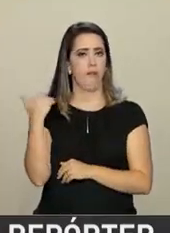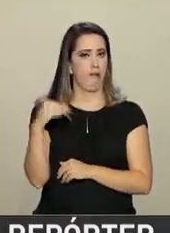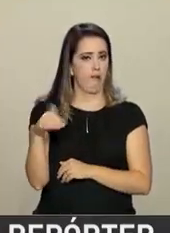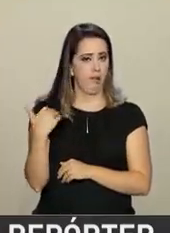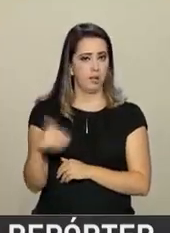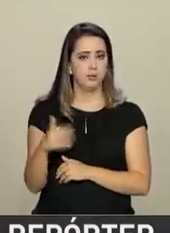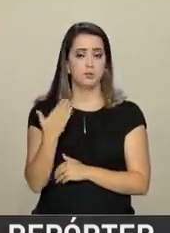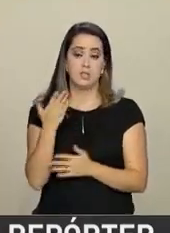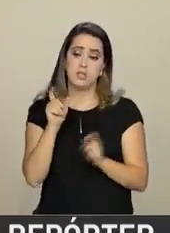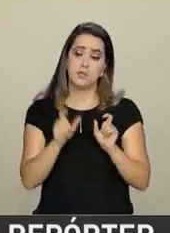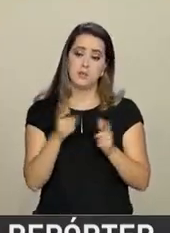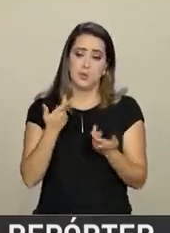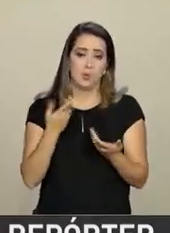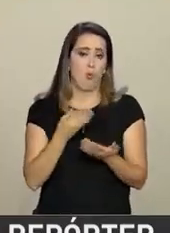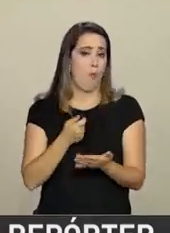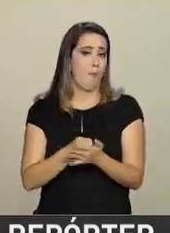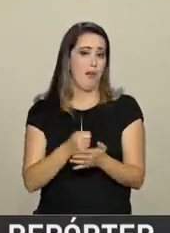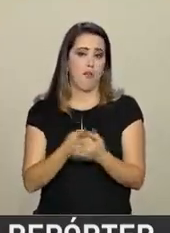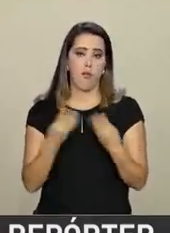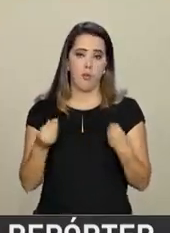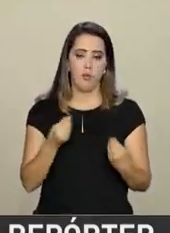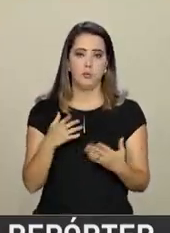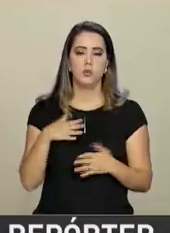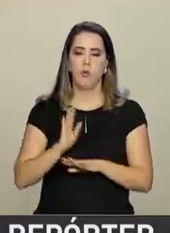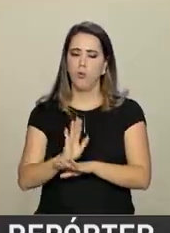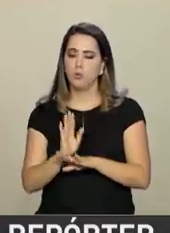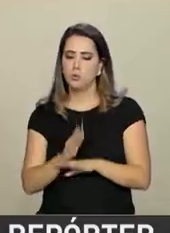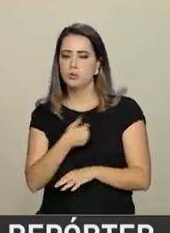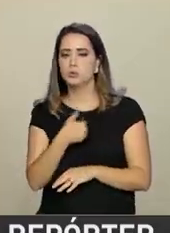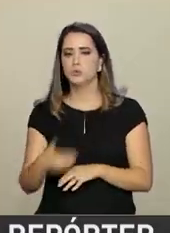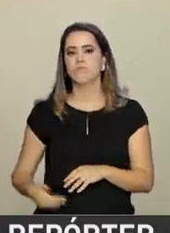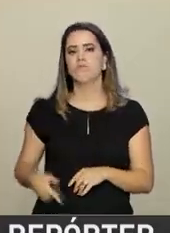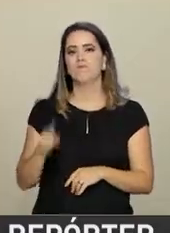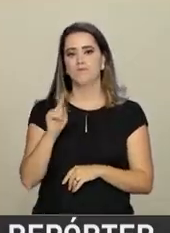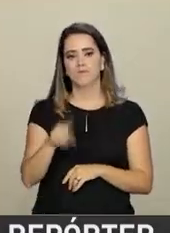assim, às vezes tem gente que não tem condições de comprar e com a ajuda do governo é sempre bem-vinda.